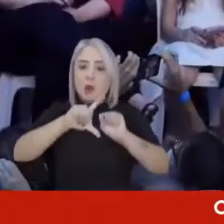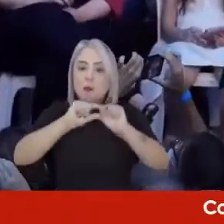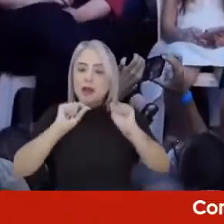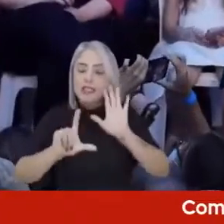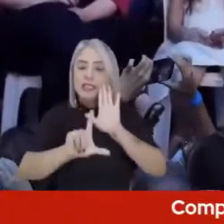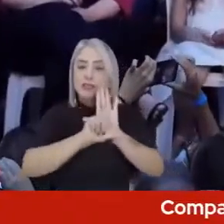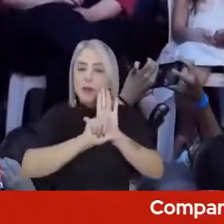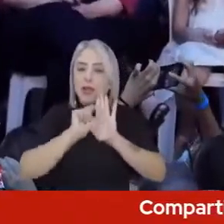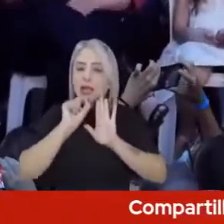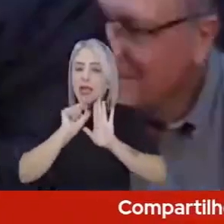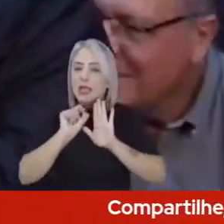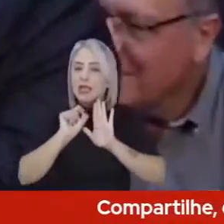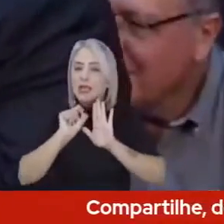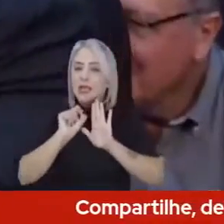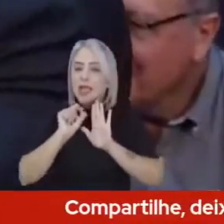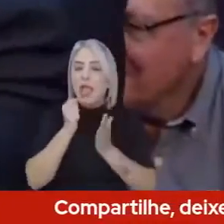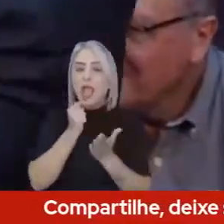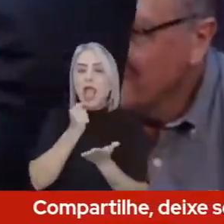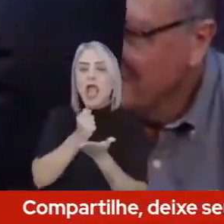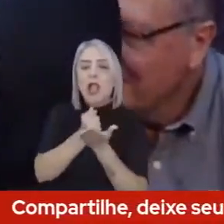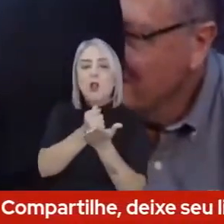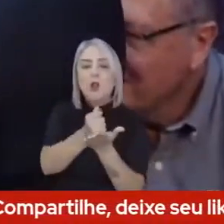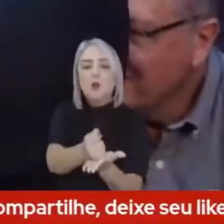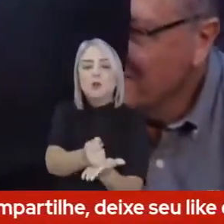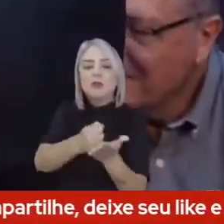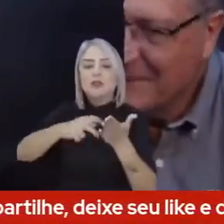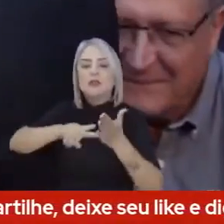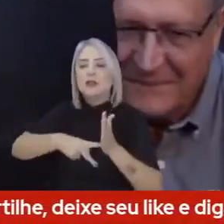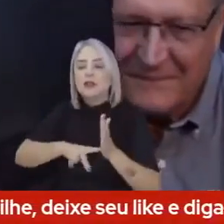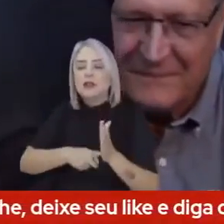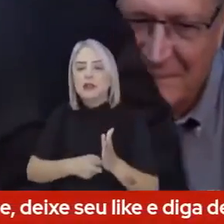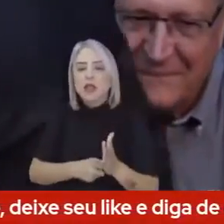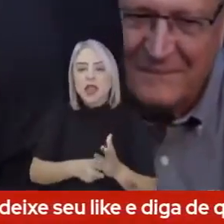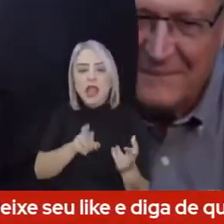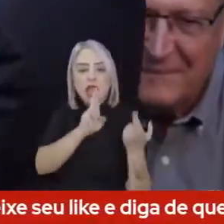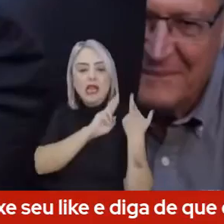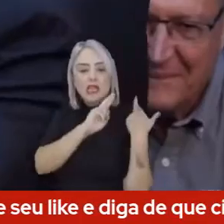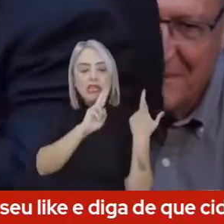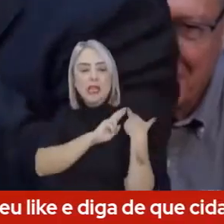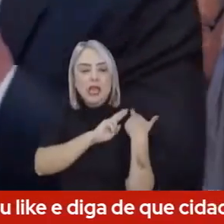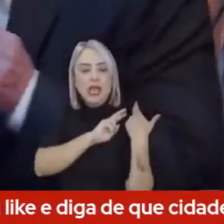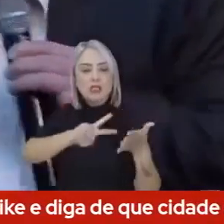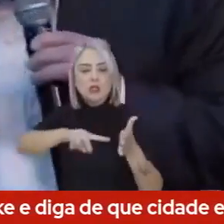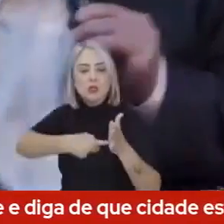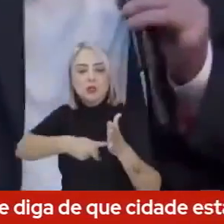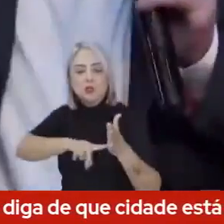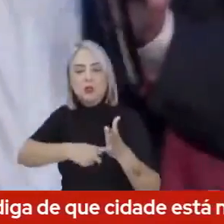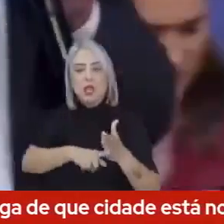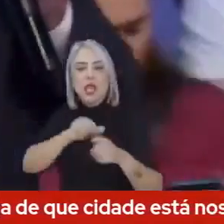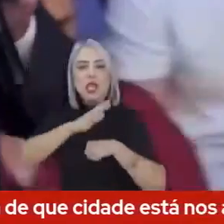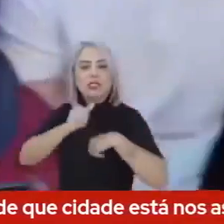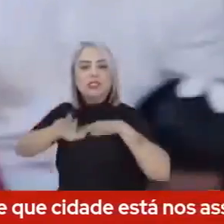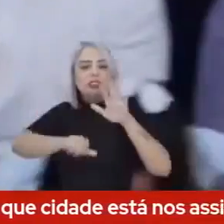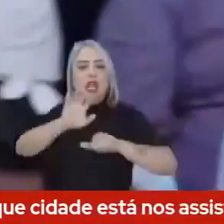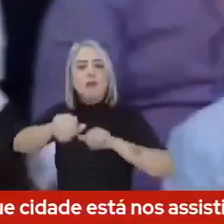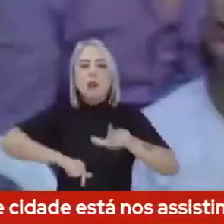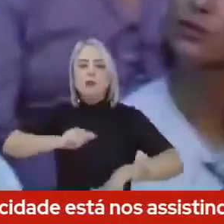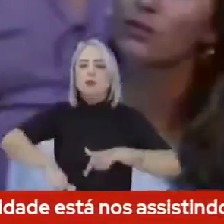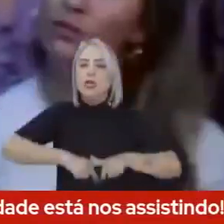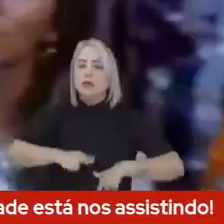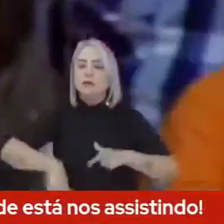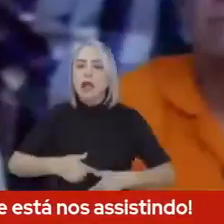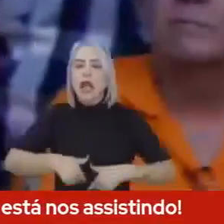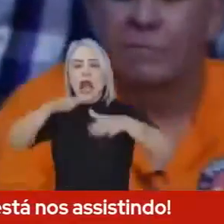a contribuição sindical é da responsabilidade do sindicato convocar os trabalhadores em assembleia